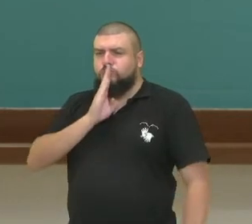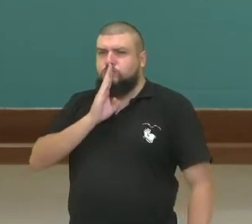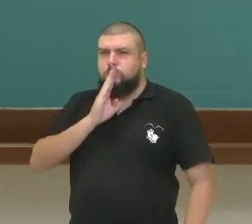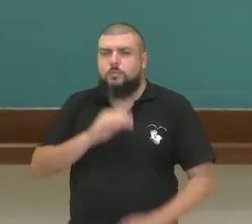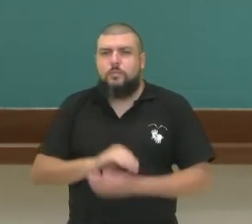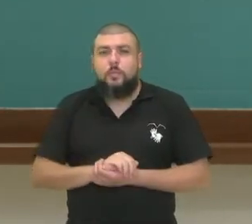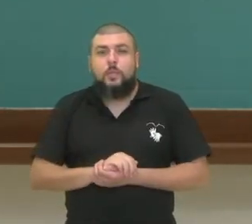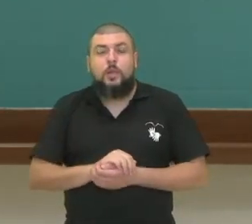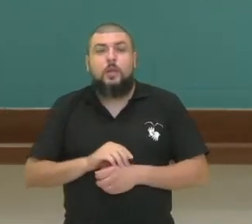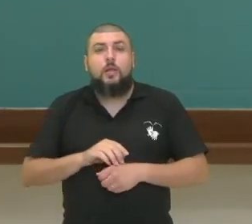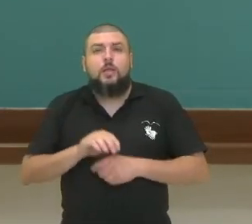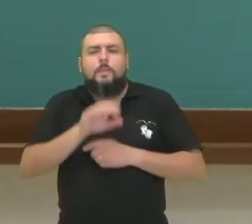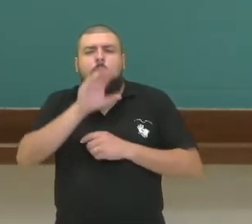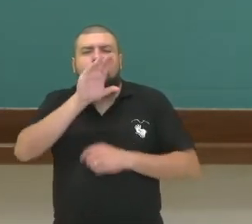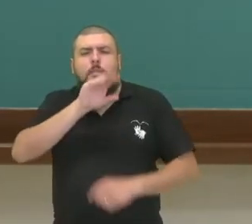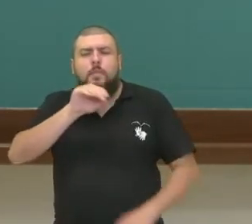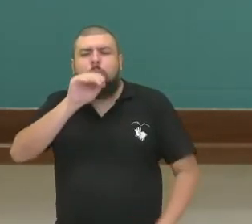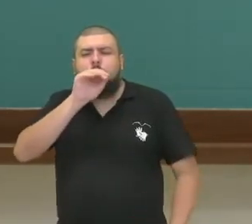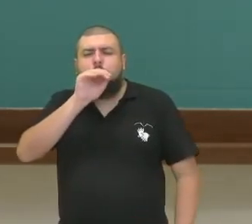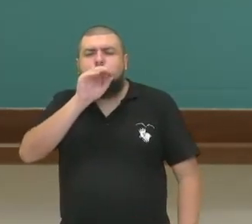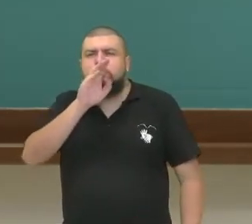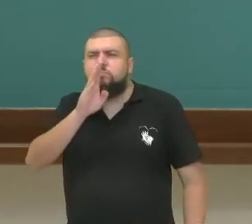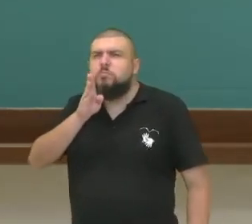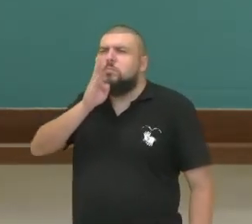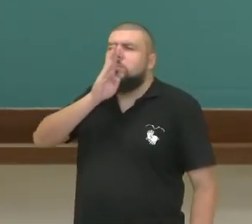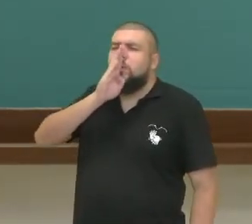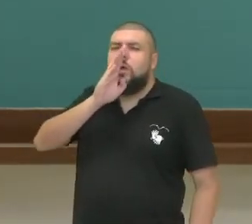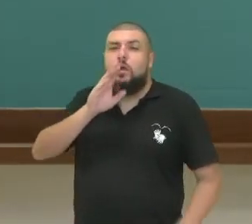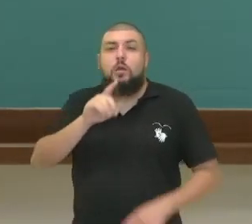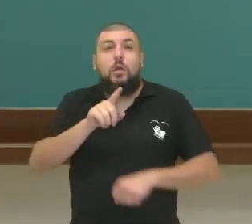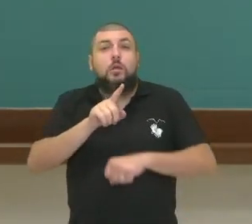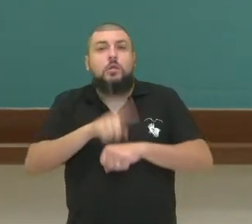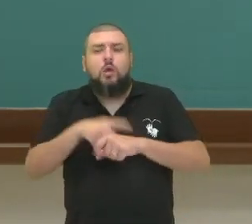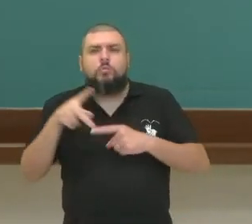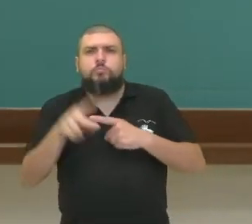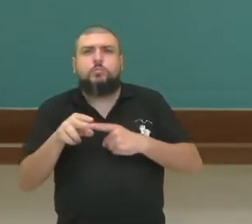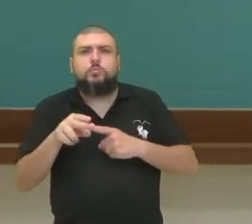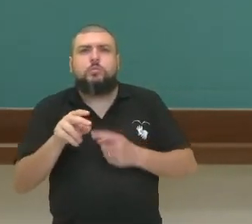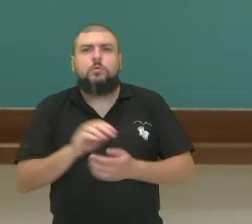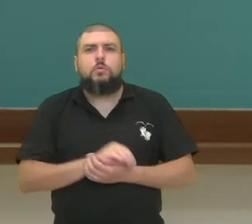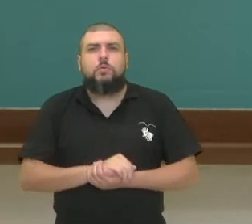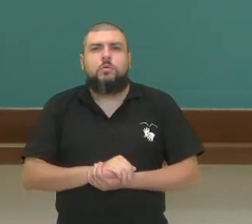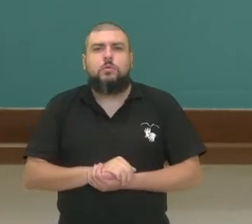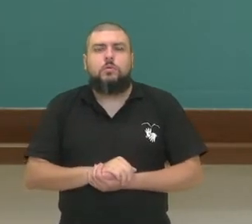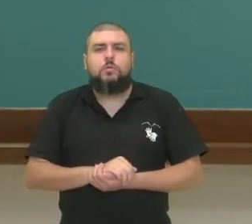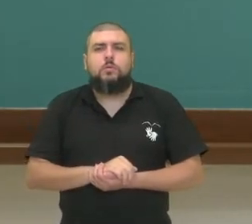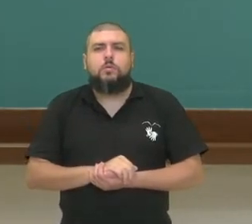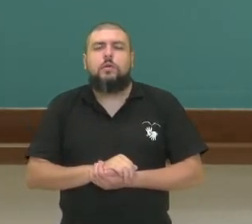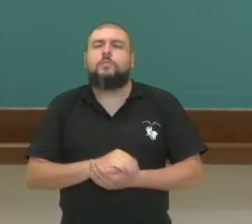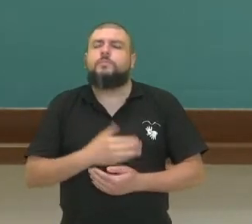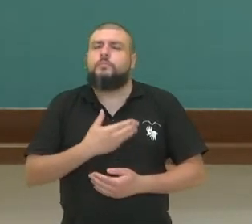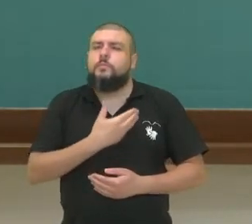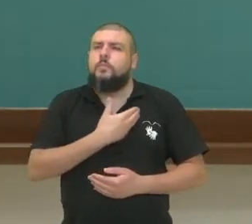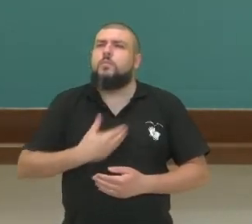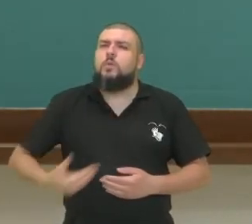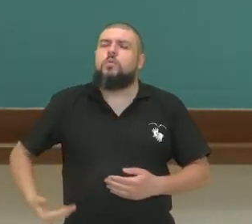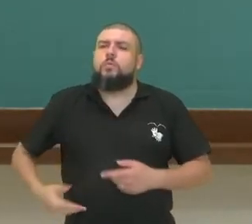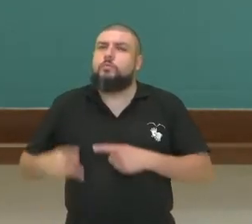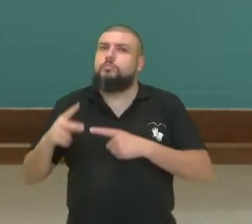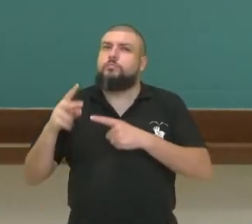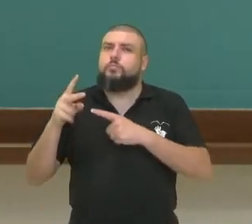foram calados. Eles não tiveram o direito de cantar. Então, foi bastante, assim, importante